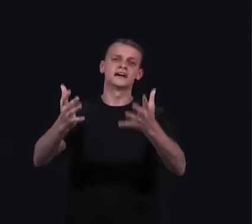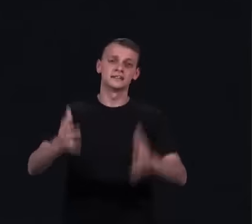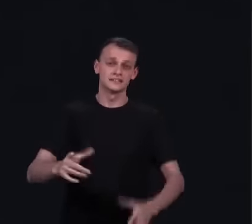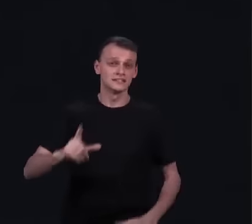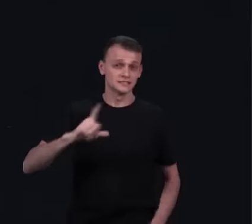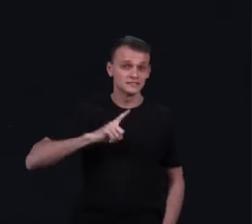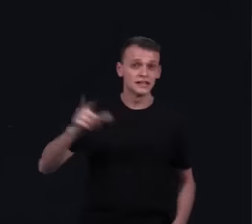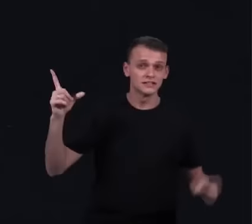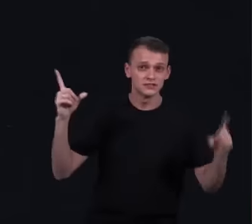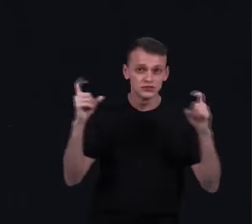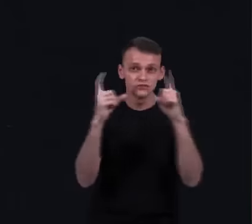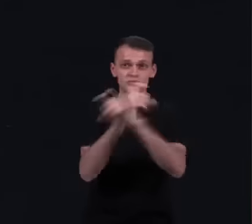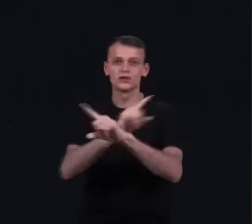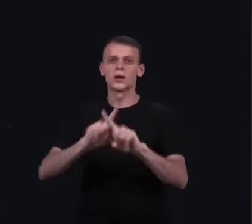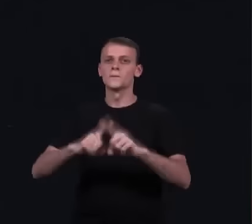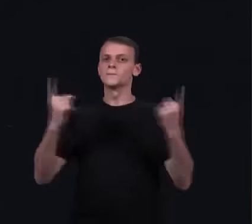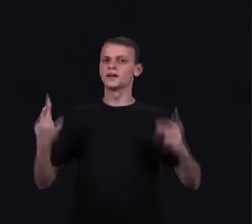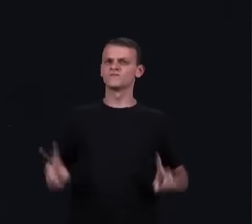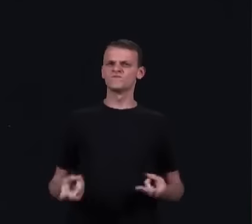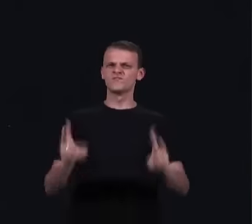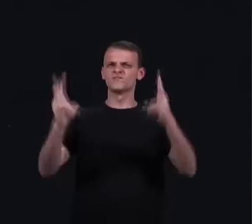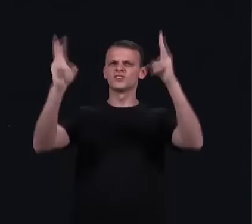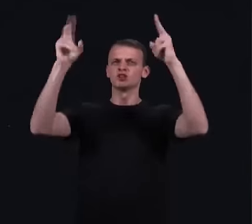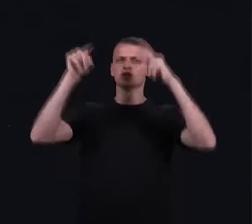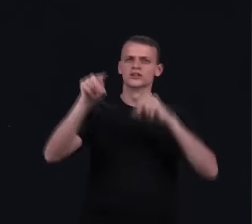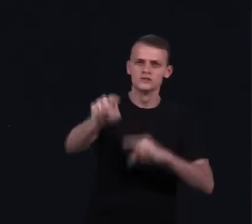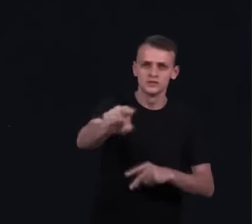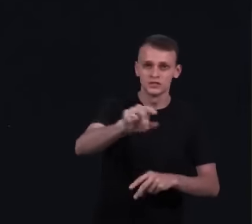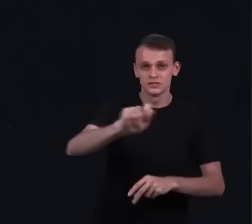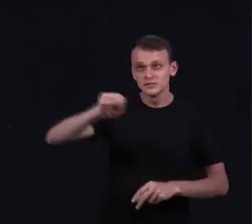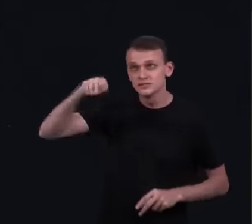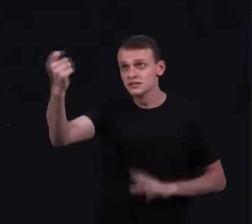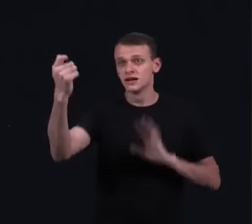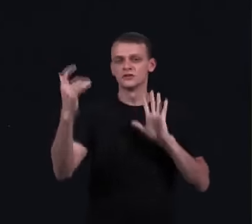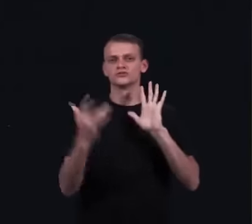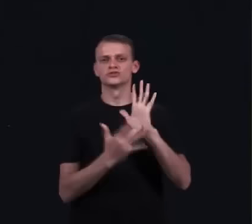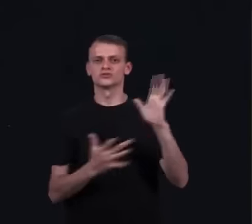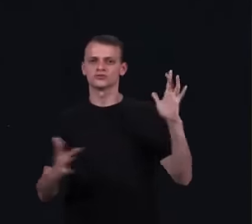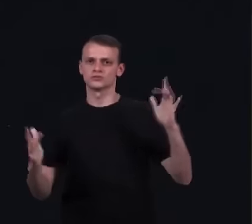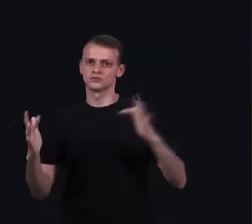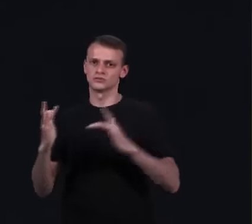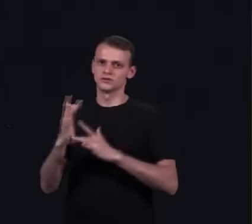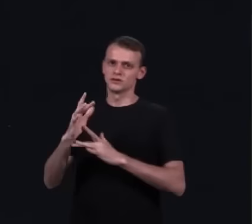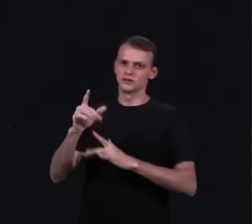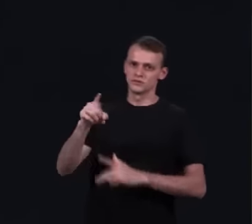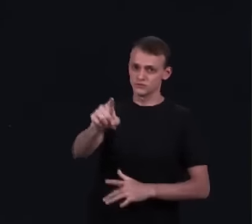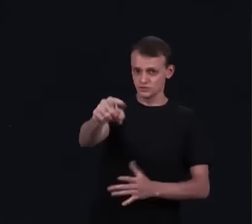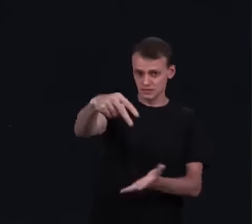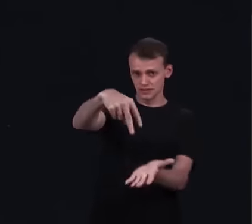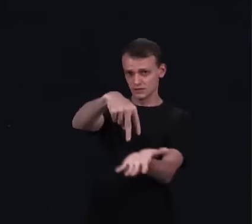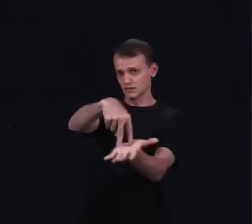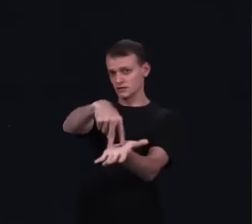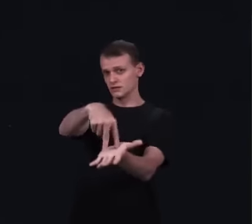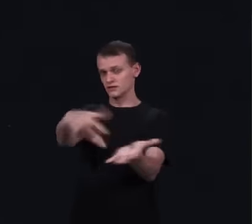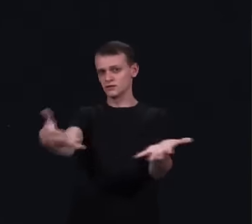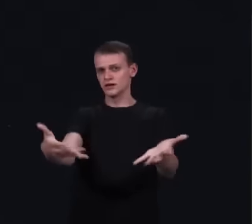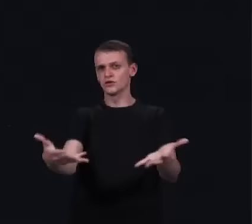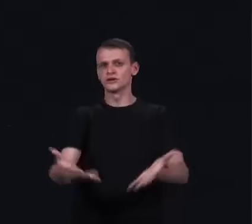vale e conquistar as montanhas em o nome de Jesus. Fique de pé essa